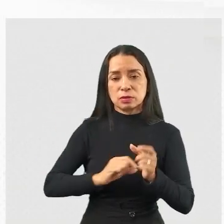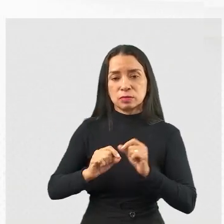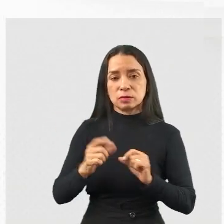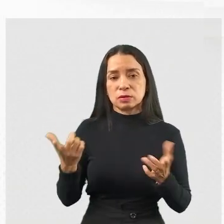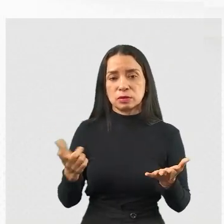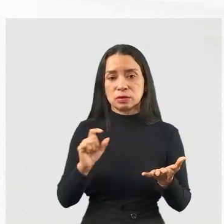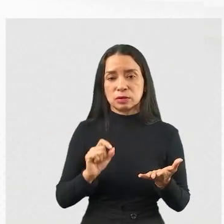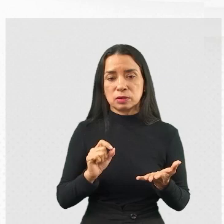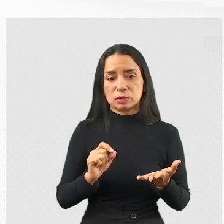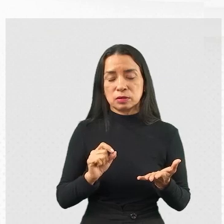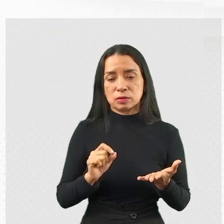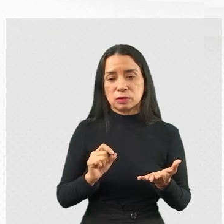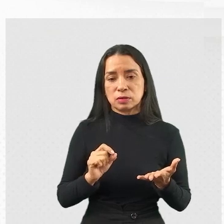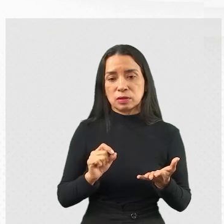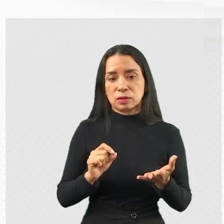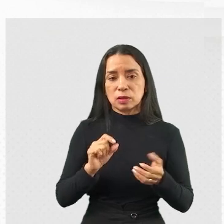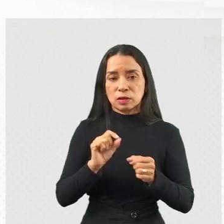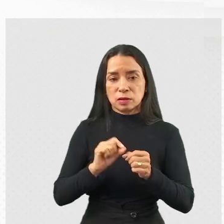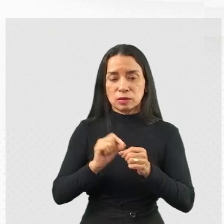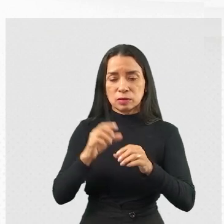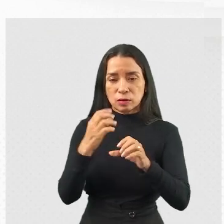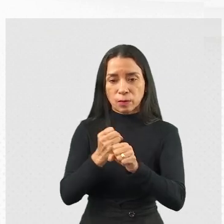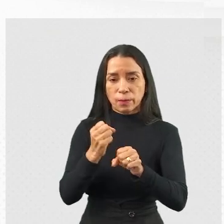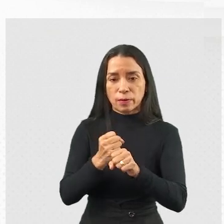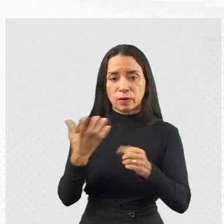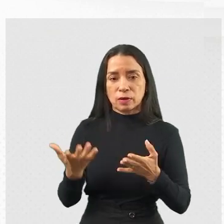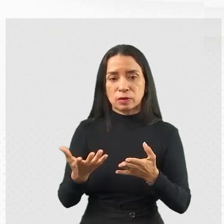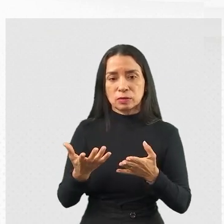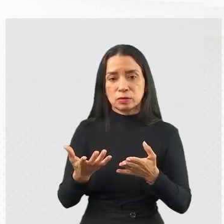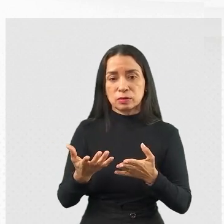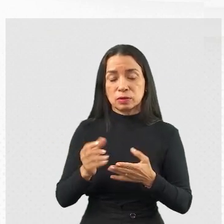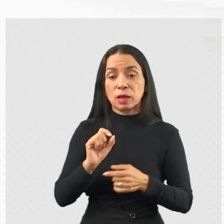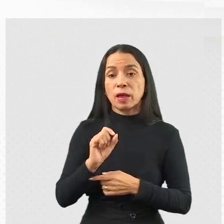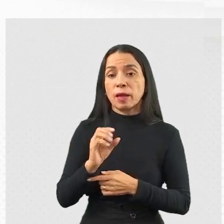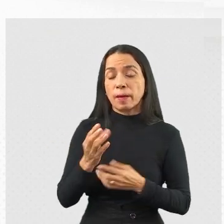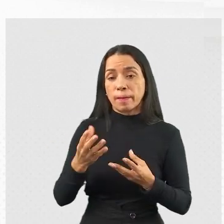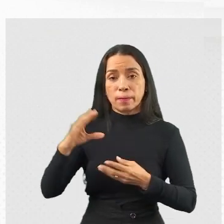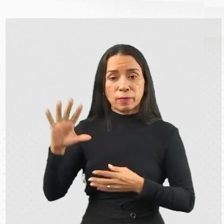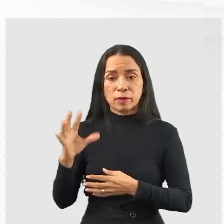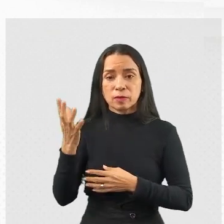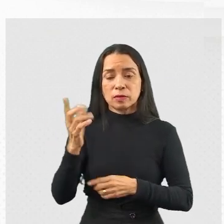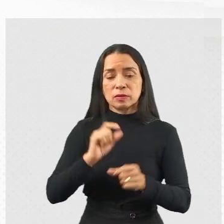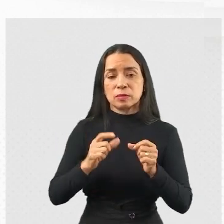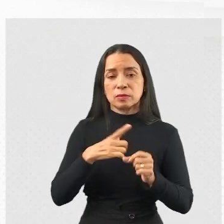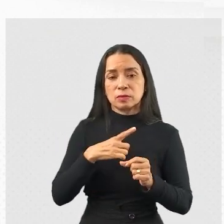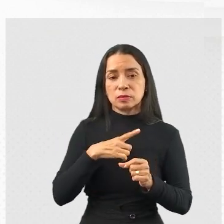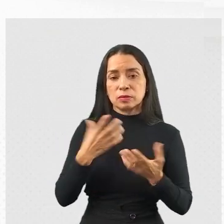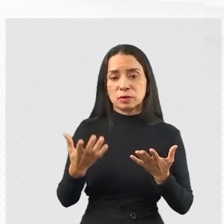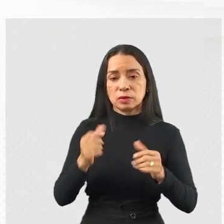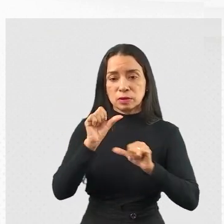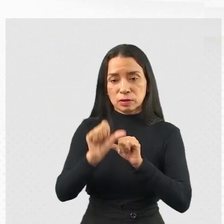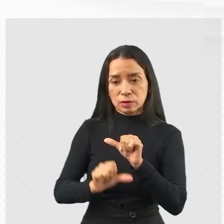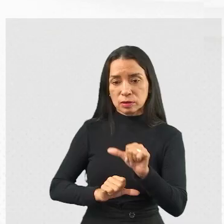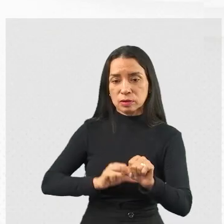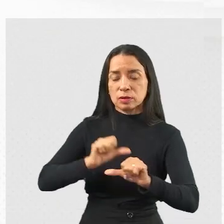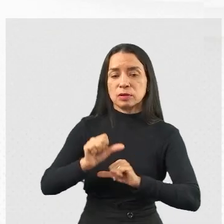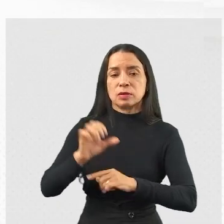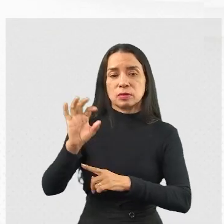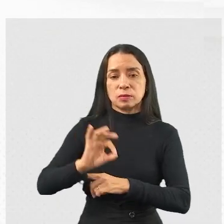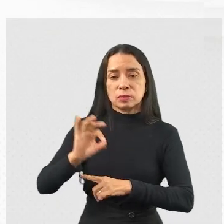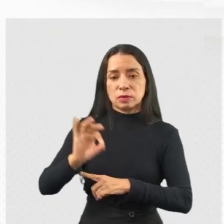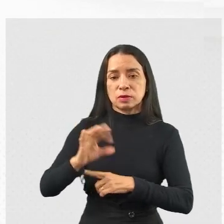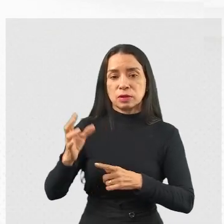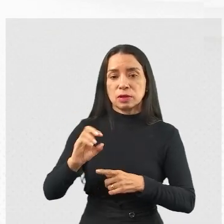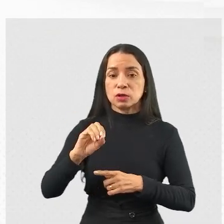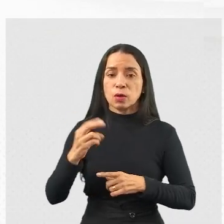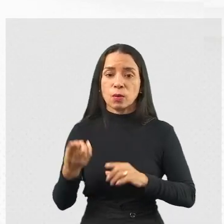a gente, para fazer as operações com porcentagem, em muitas situações, eu tenho que transformar a porcentagem ou